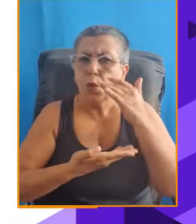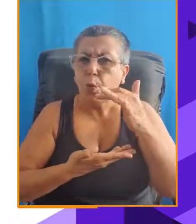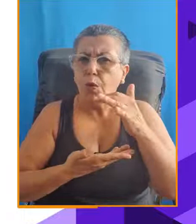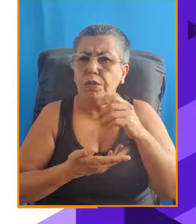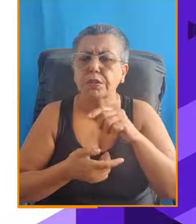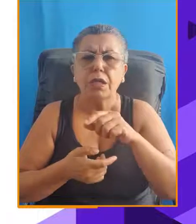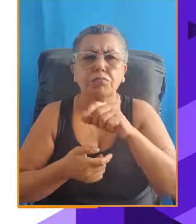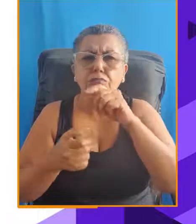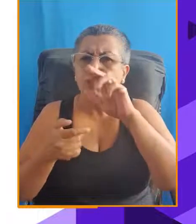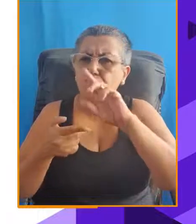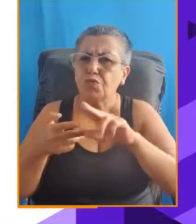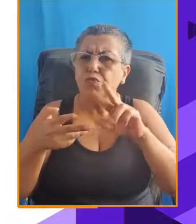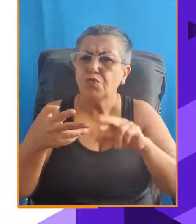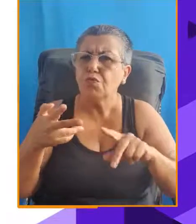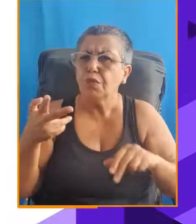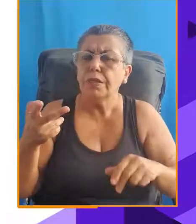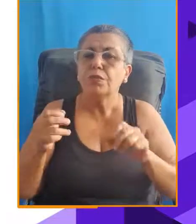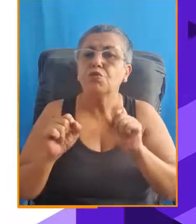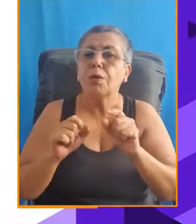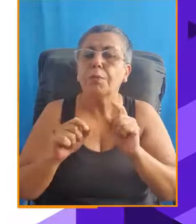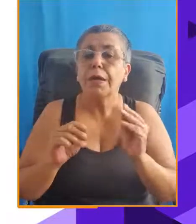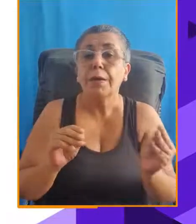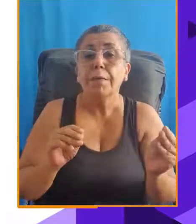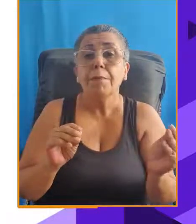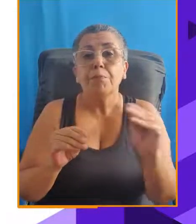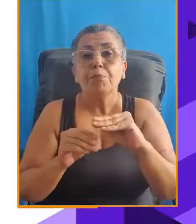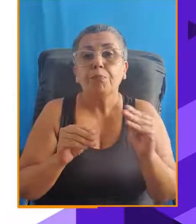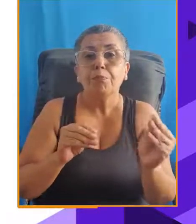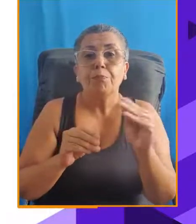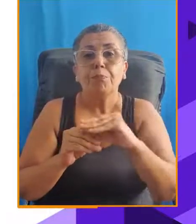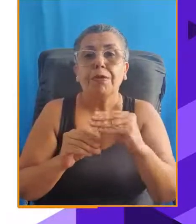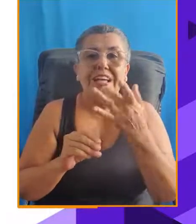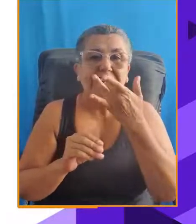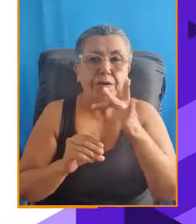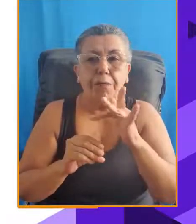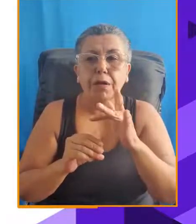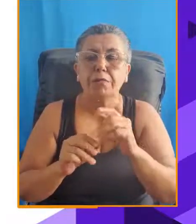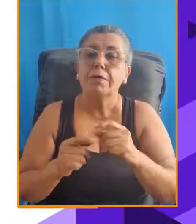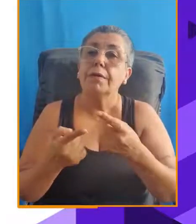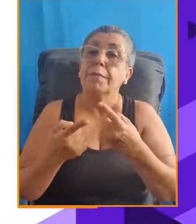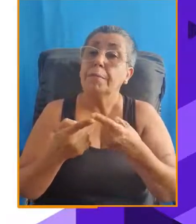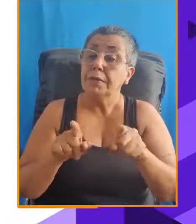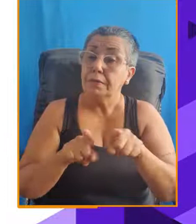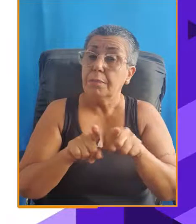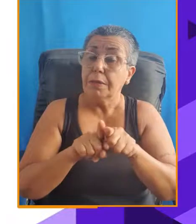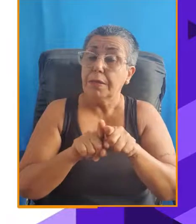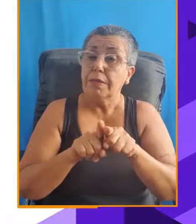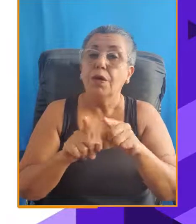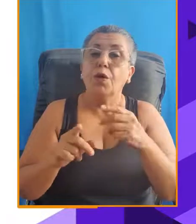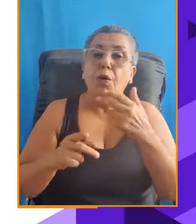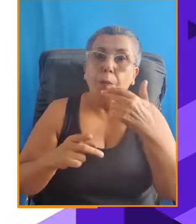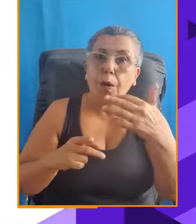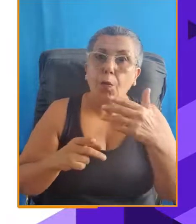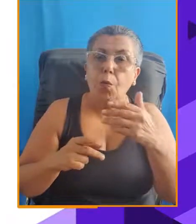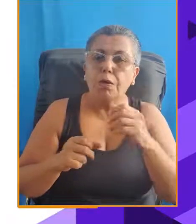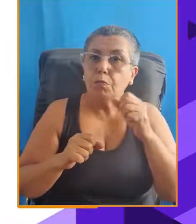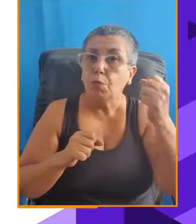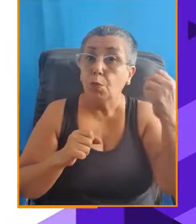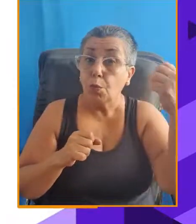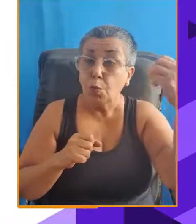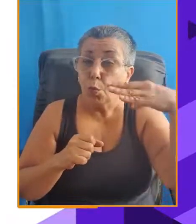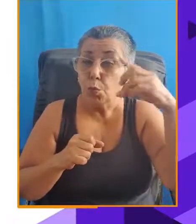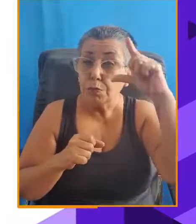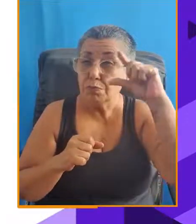nuances diferentes pelo simples fato de ser adicionado branco. Por outro lado, uma cor adquire